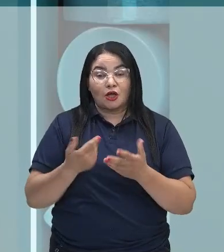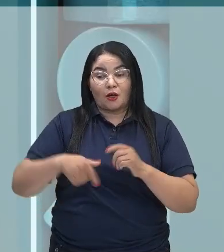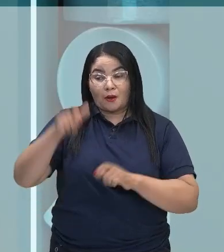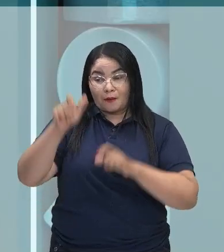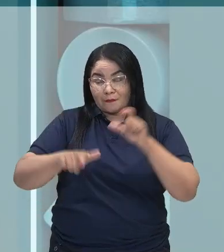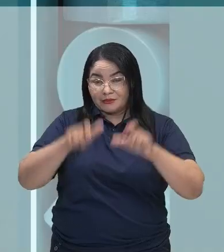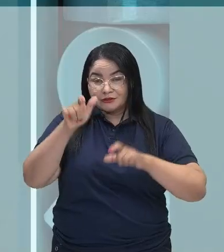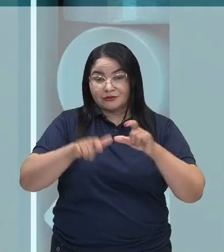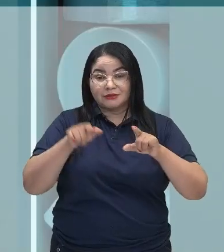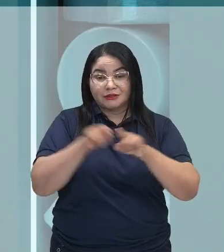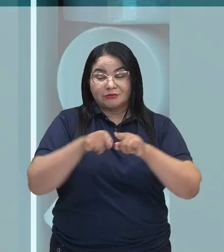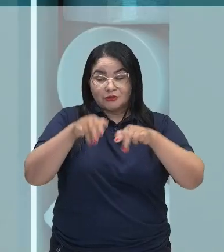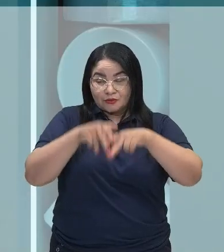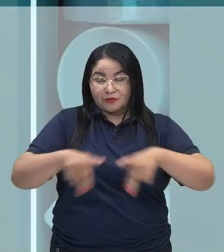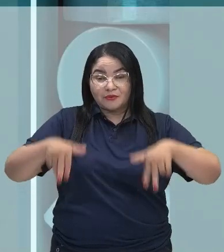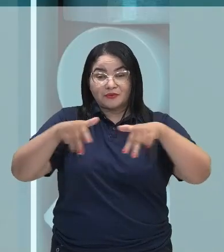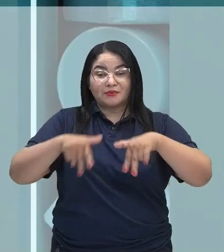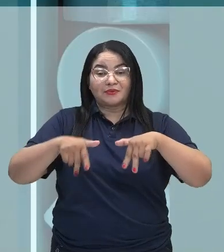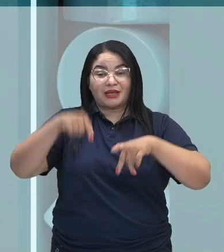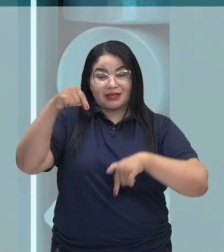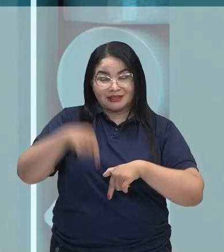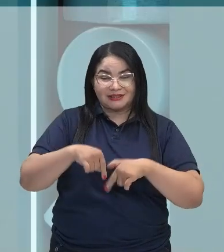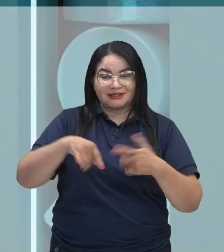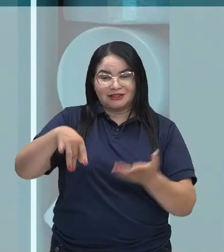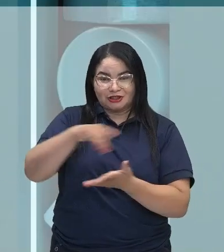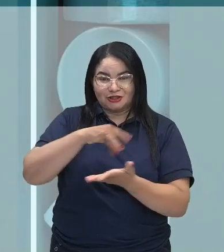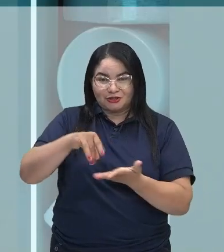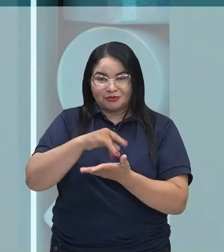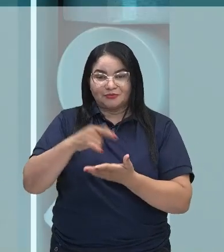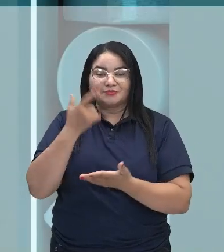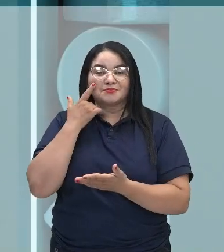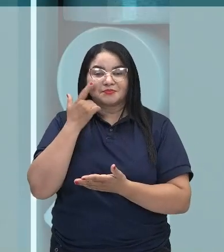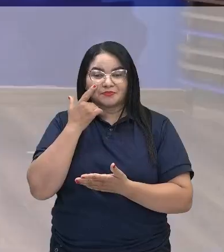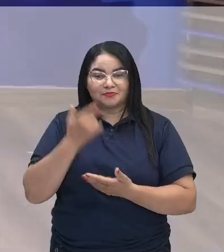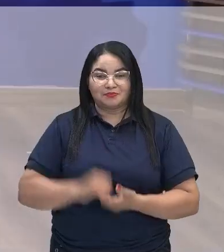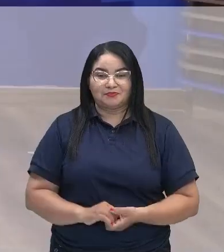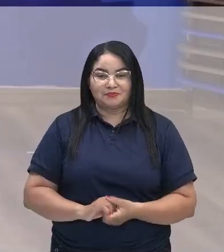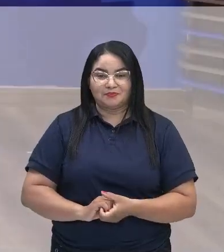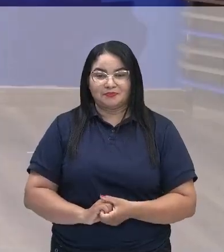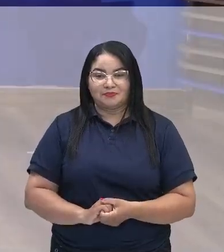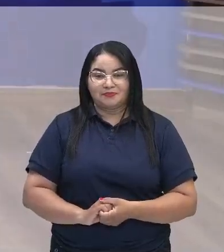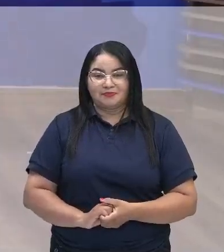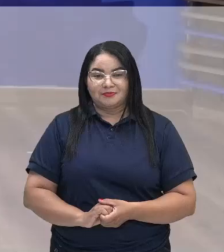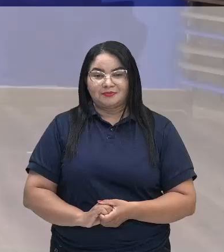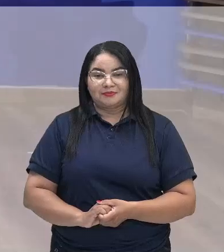uma quadrilha aqui no estúdio do Centro de Mídias. Vamos assisti-lo?